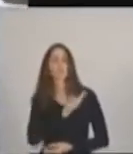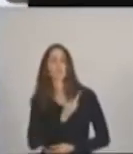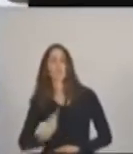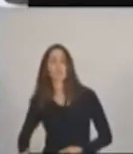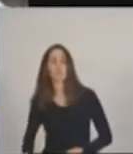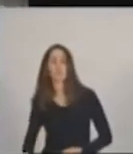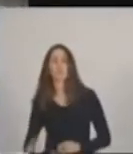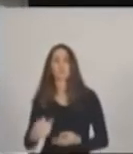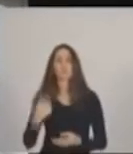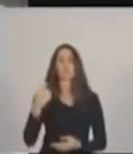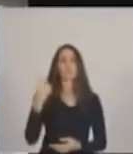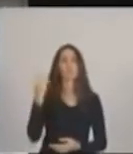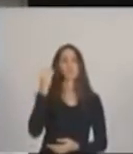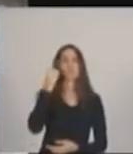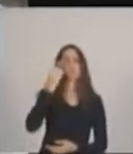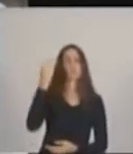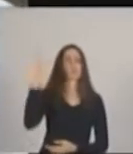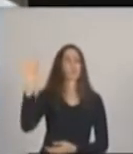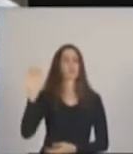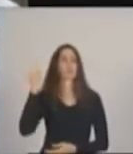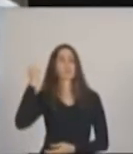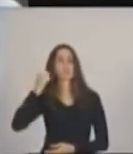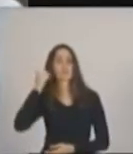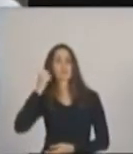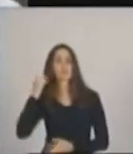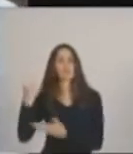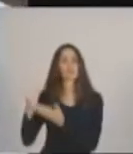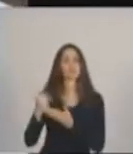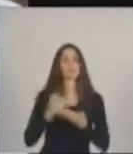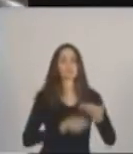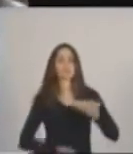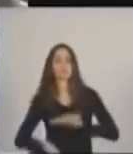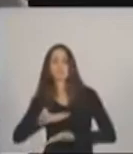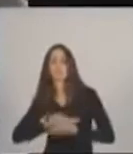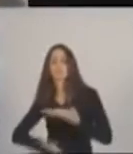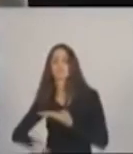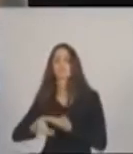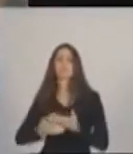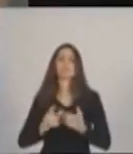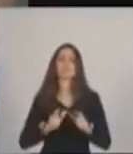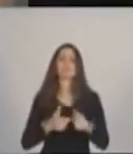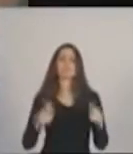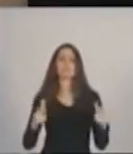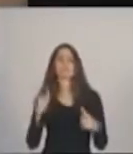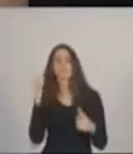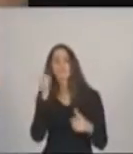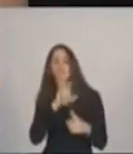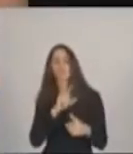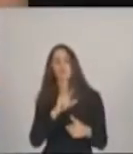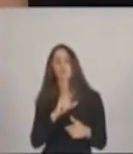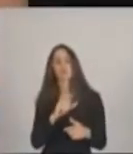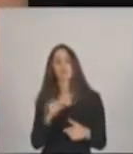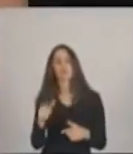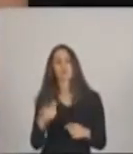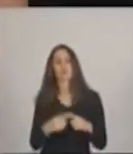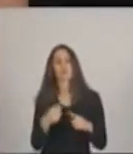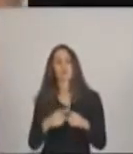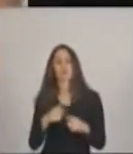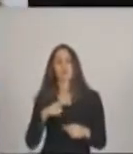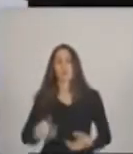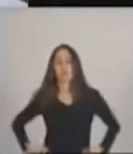deputados federais, senadores, possam colaborar, porque para um poder que gasta